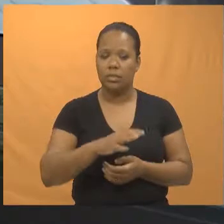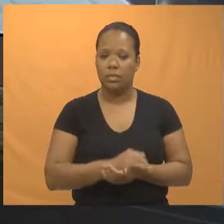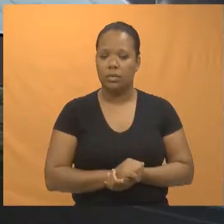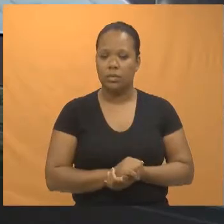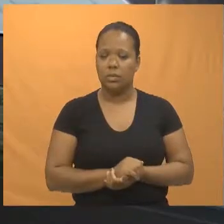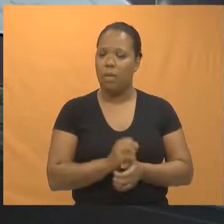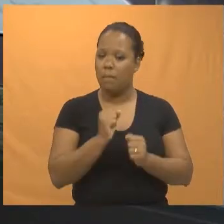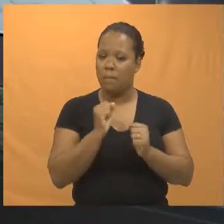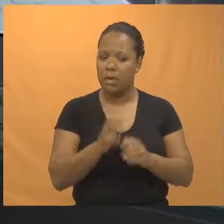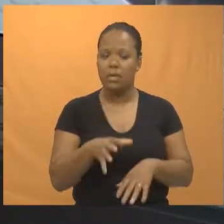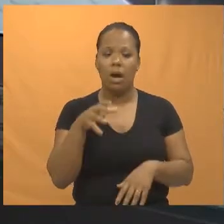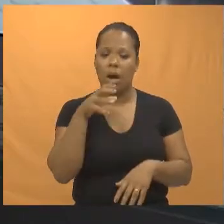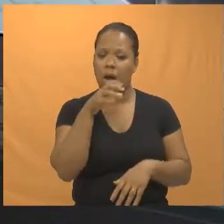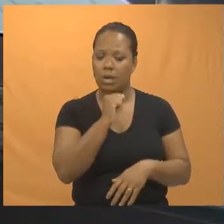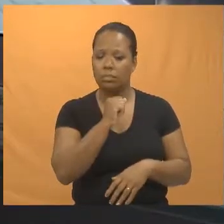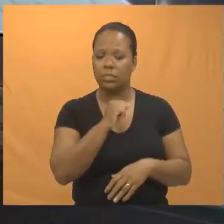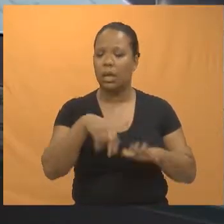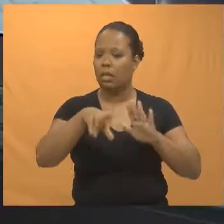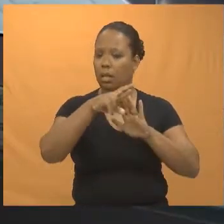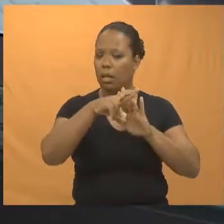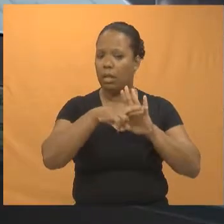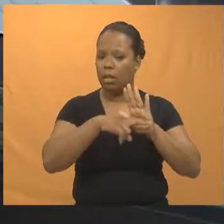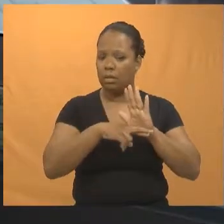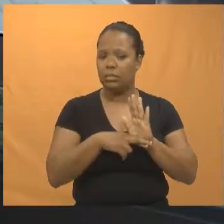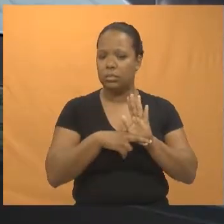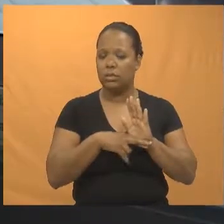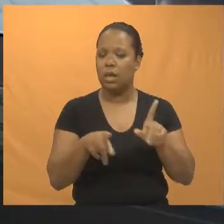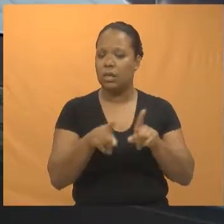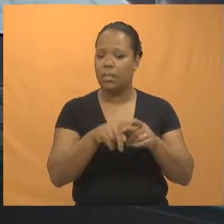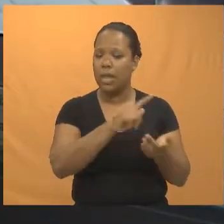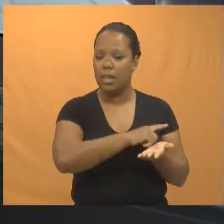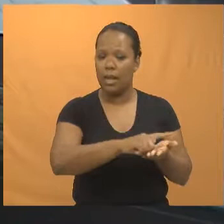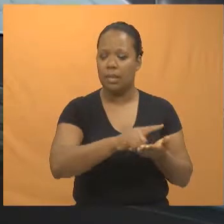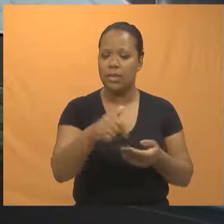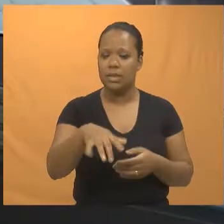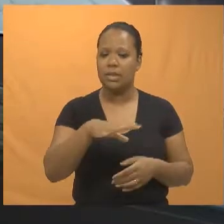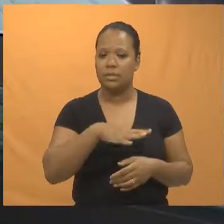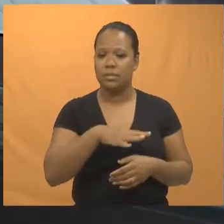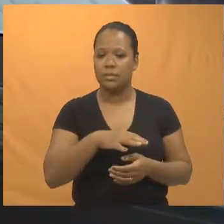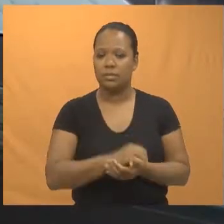uma ação mais efetiva, tanto da regularização, como também da limpeza na nossa cidade.